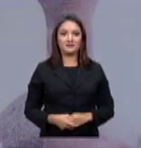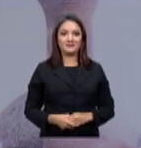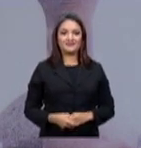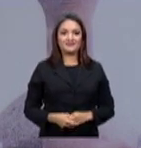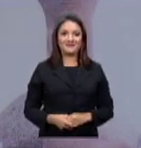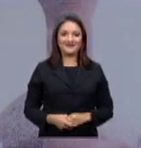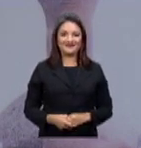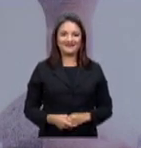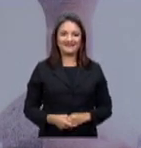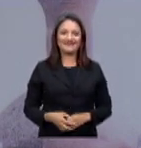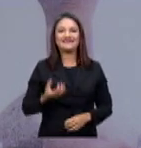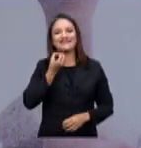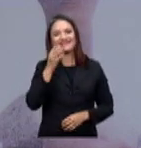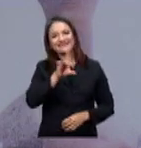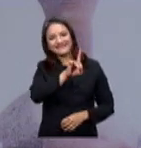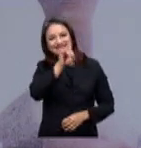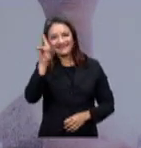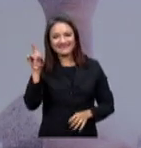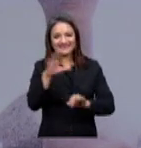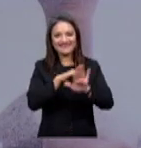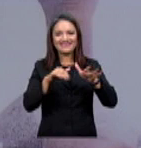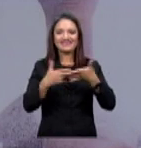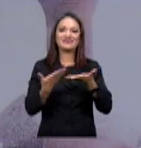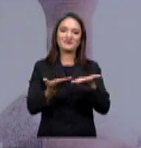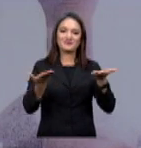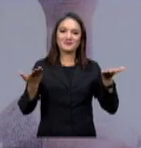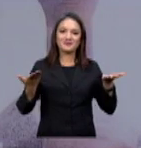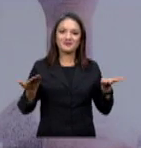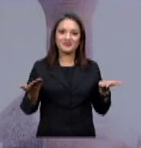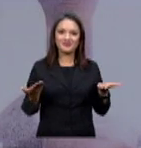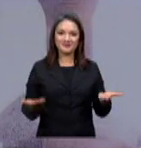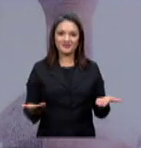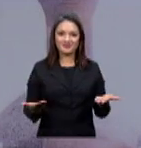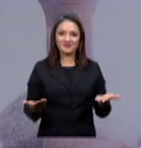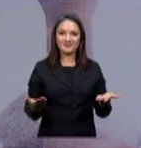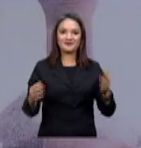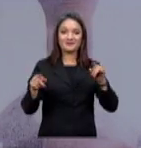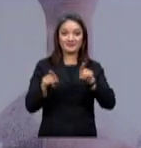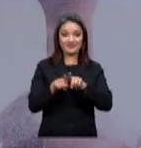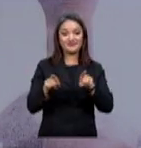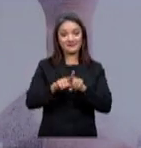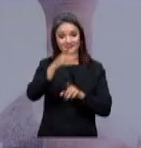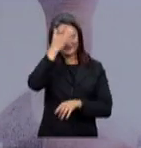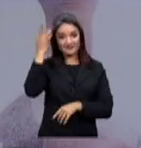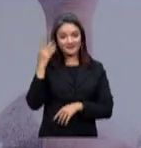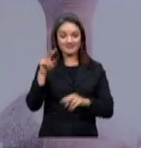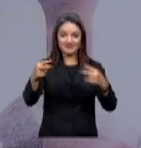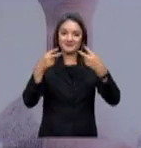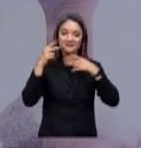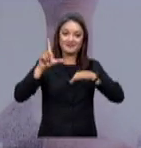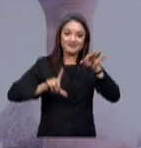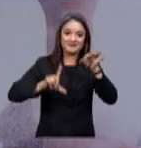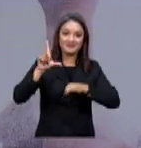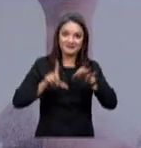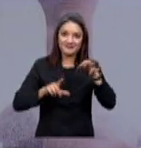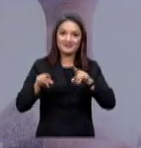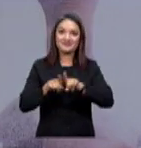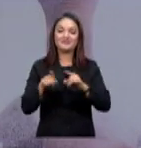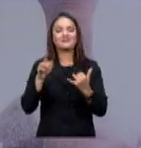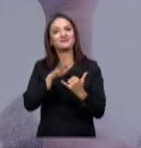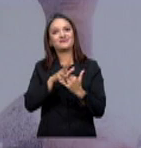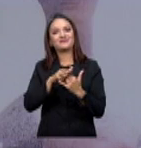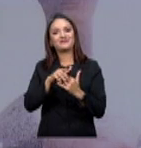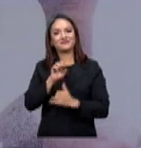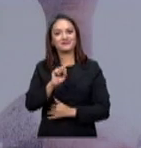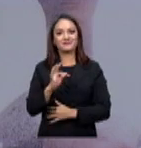senhoras e senhores Bom dia a todas EA todos aqui presentes e também aqueles que nos acompanham pela TV Justiça e pelo YouTube do